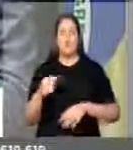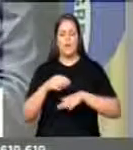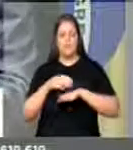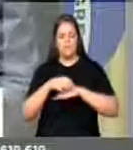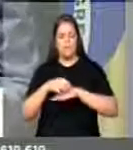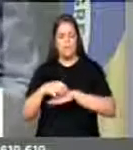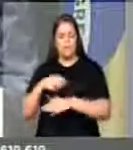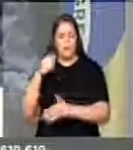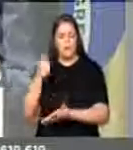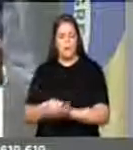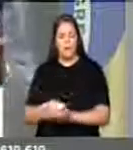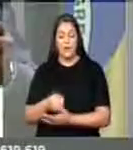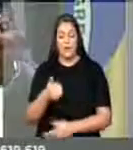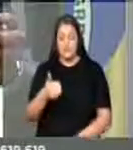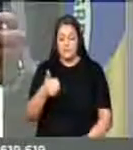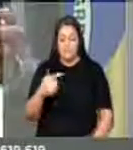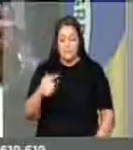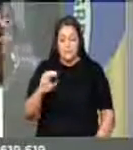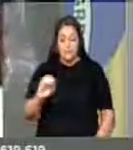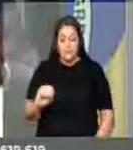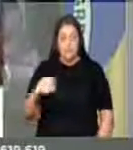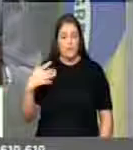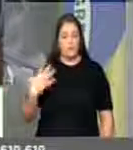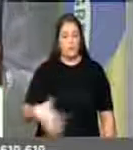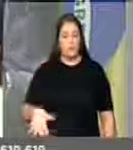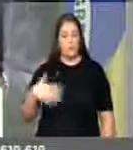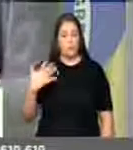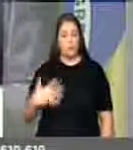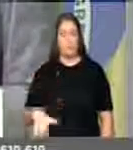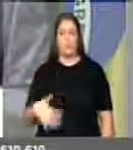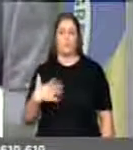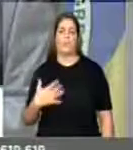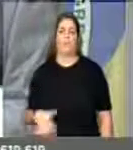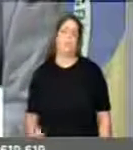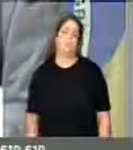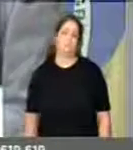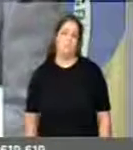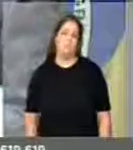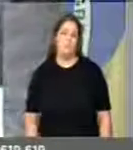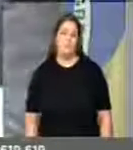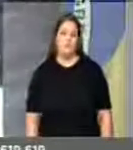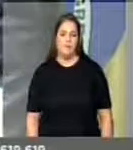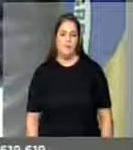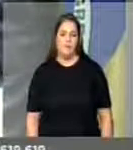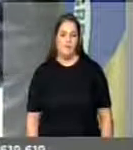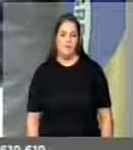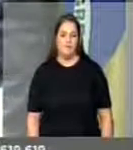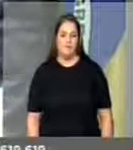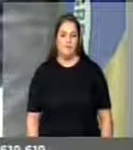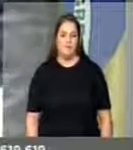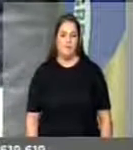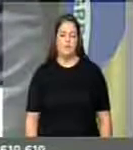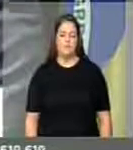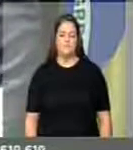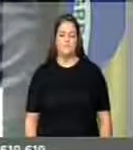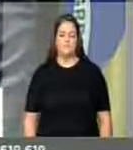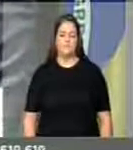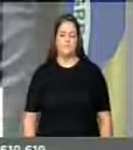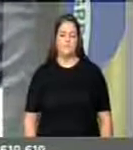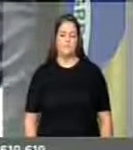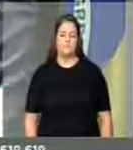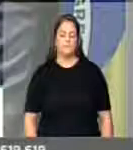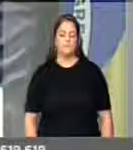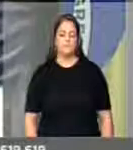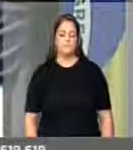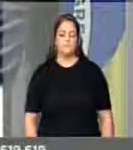exemplo, custa R$ 170. Ou seja, é um valor representativo. E a Transnordestina, senhor presidente,